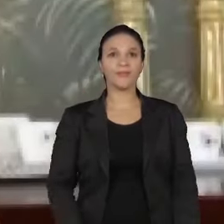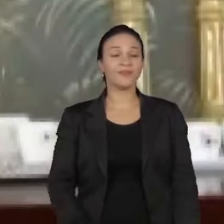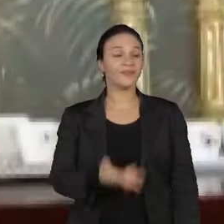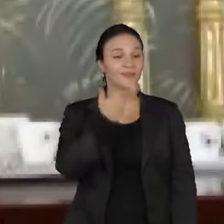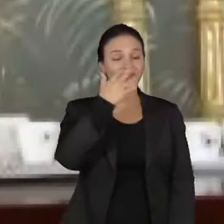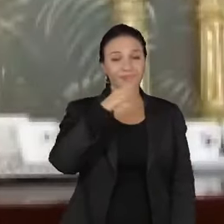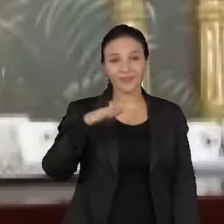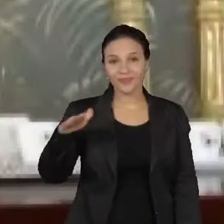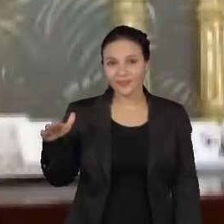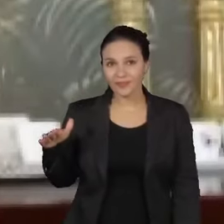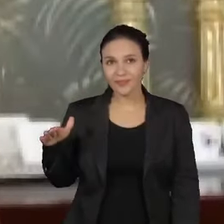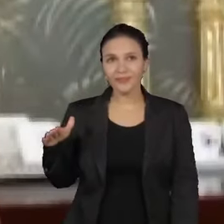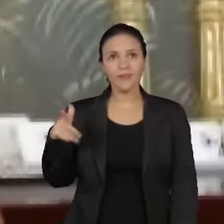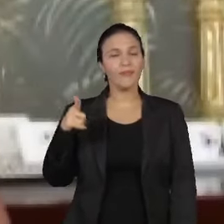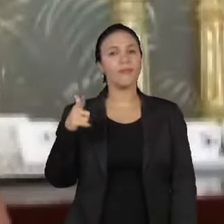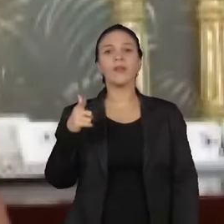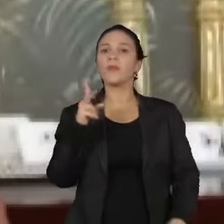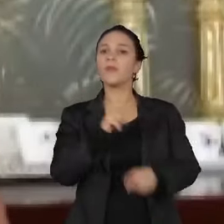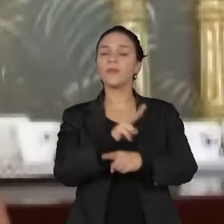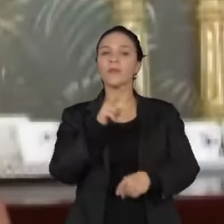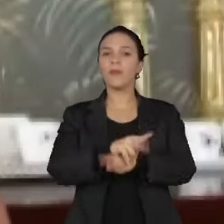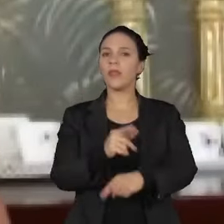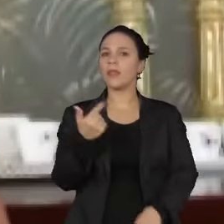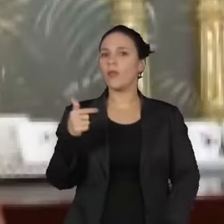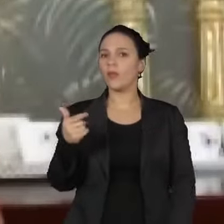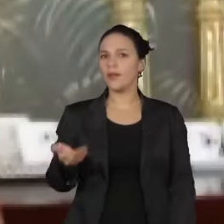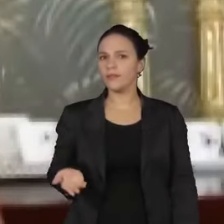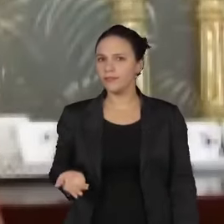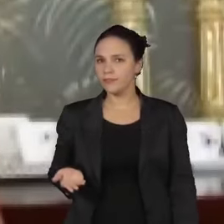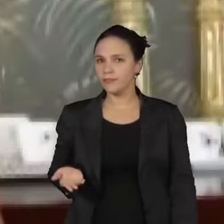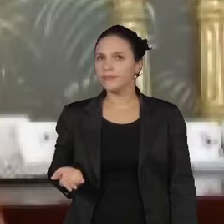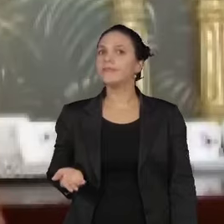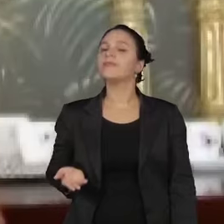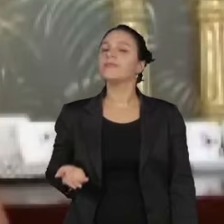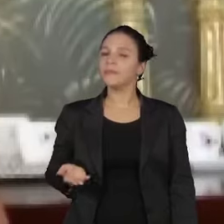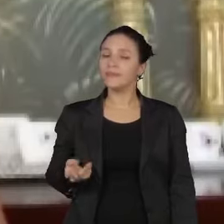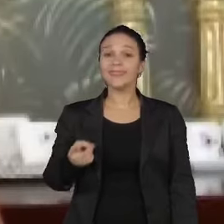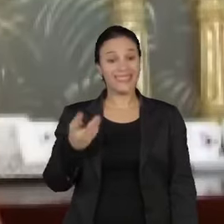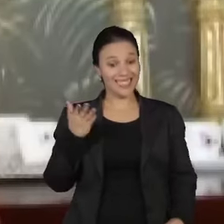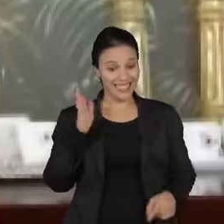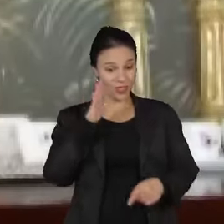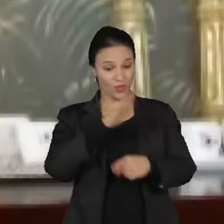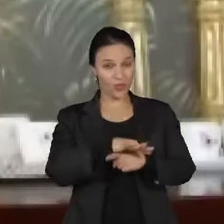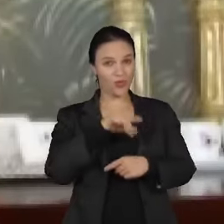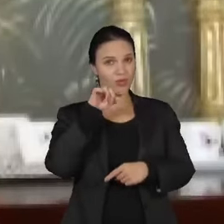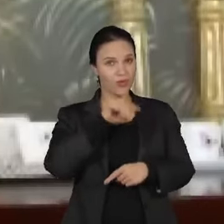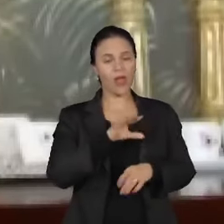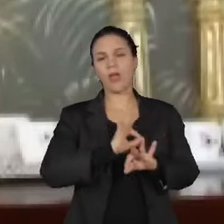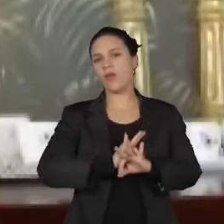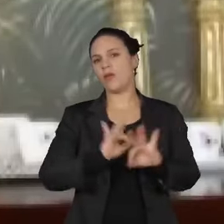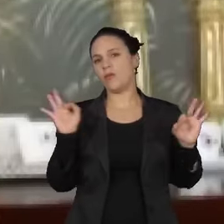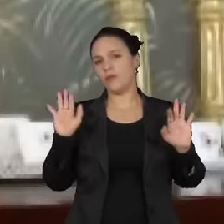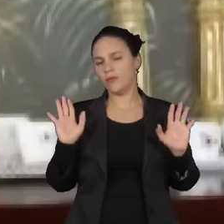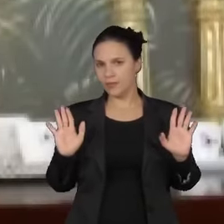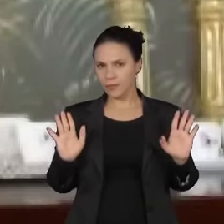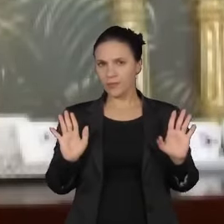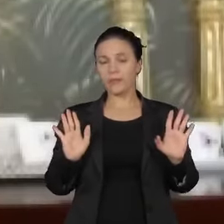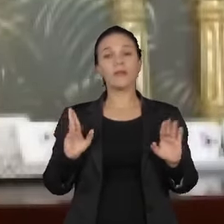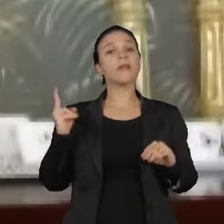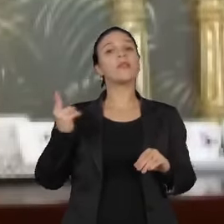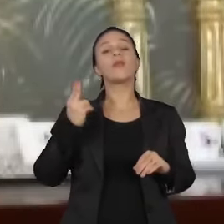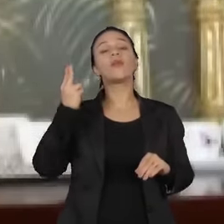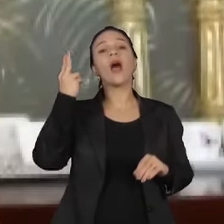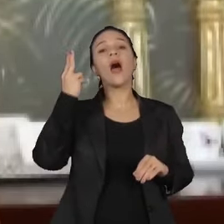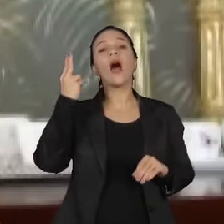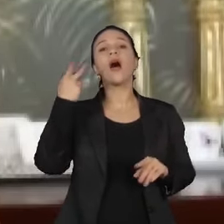crianças não têm proteção. Então, a proteção que oferecer para eles é excelente. Eles não podem ficar